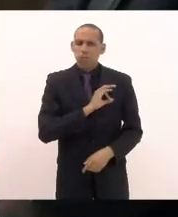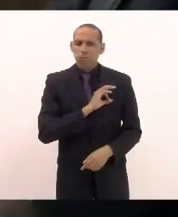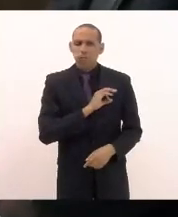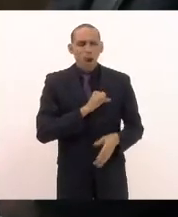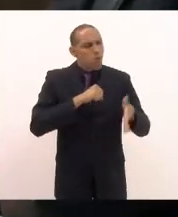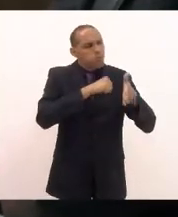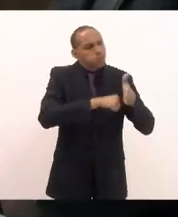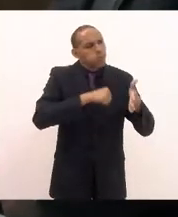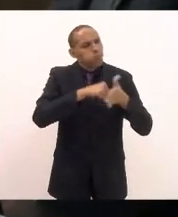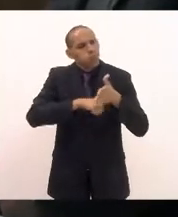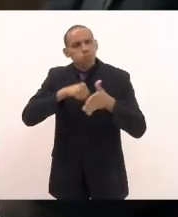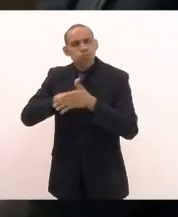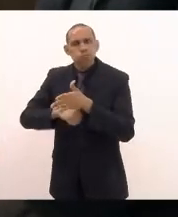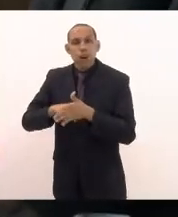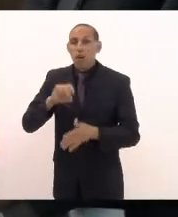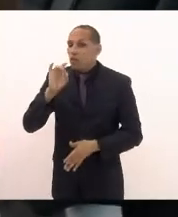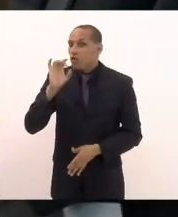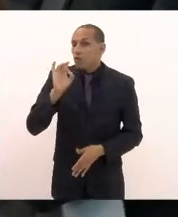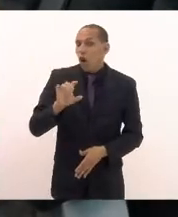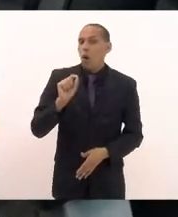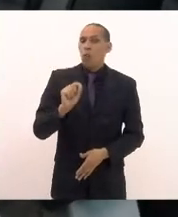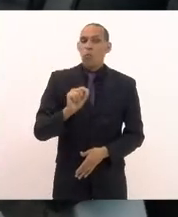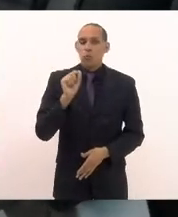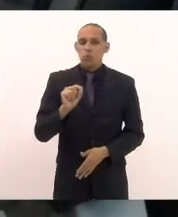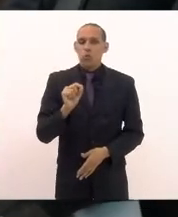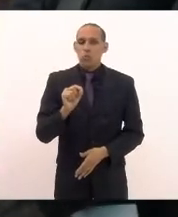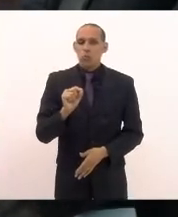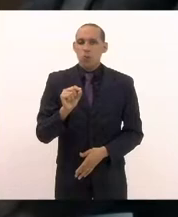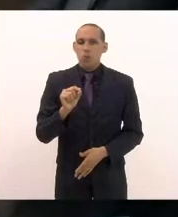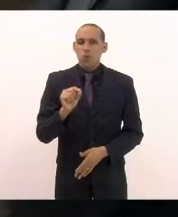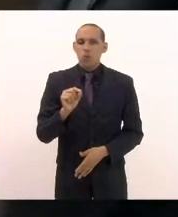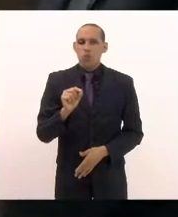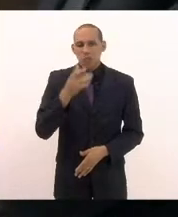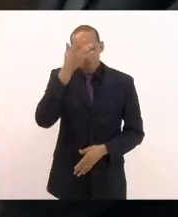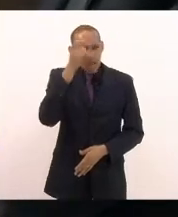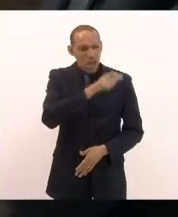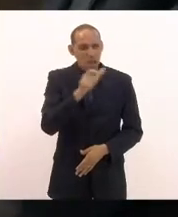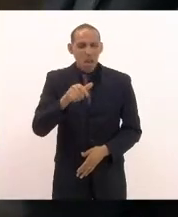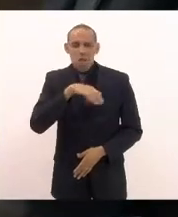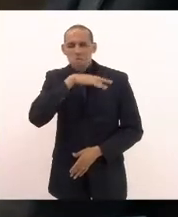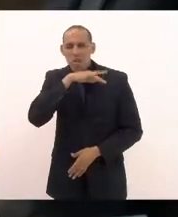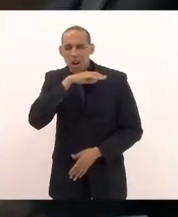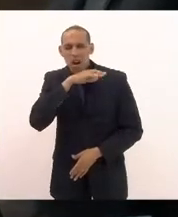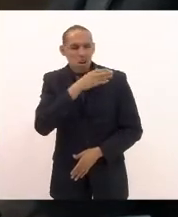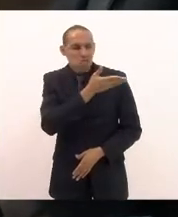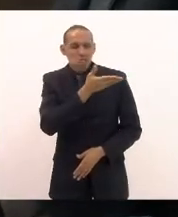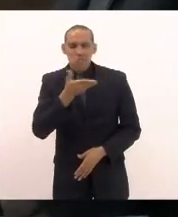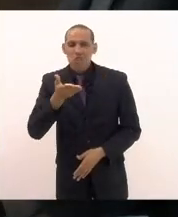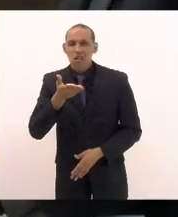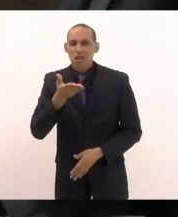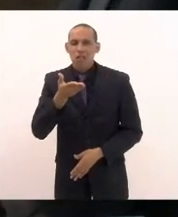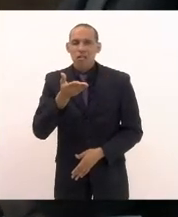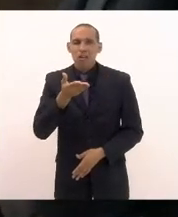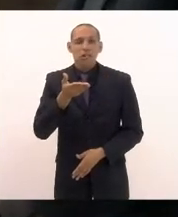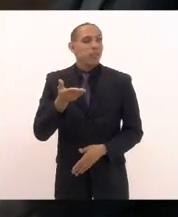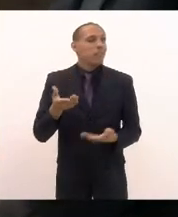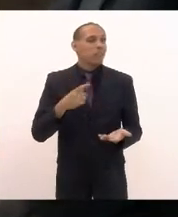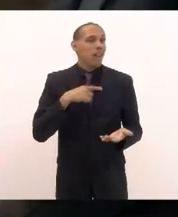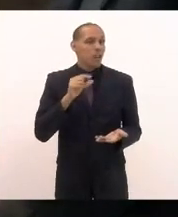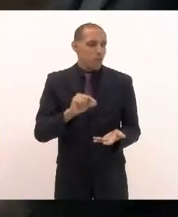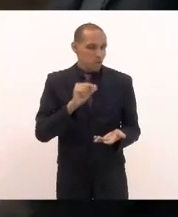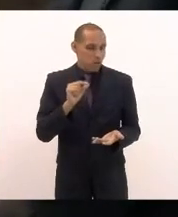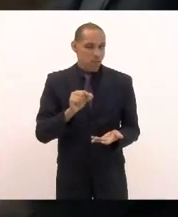combater apenas os homens maus que lá estavam, surgem